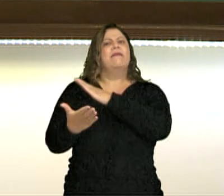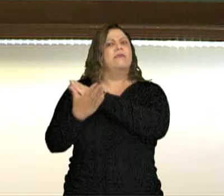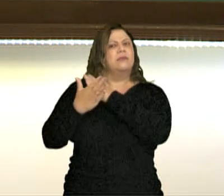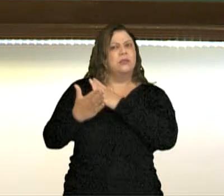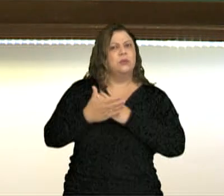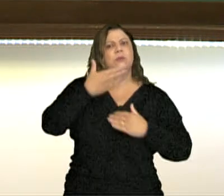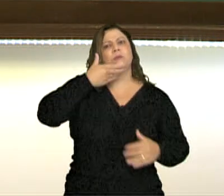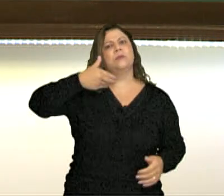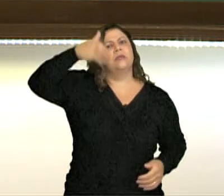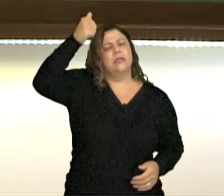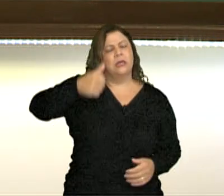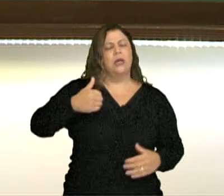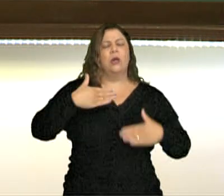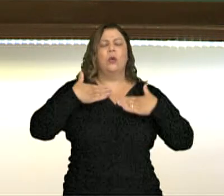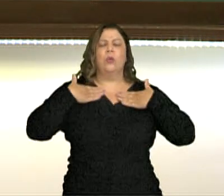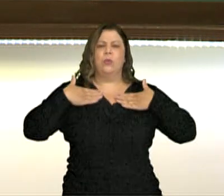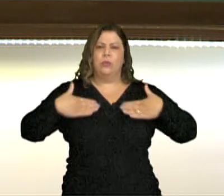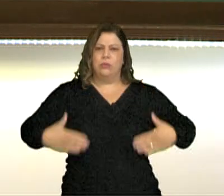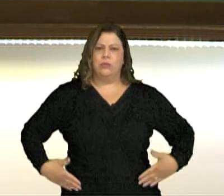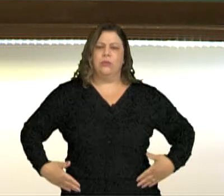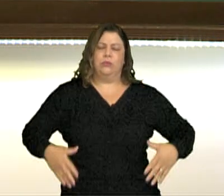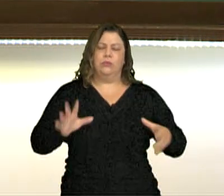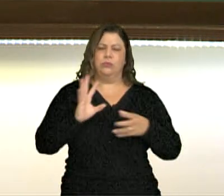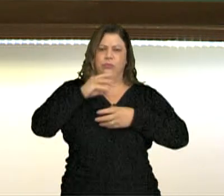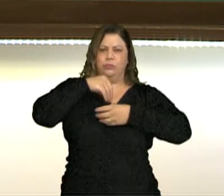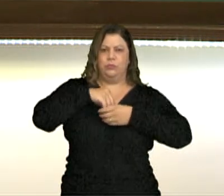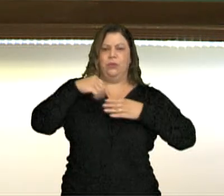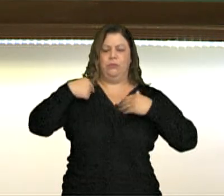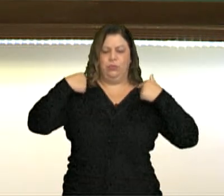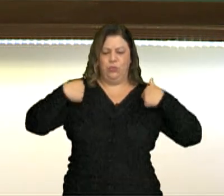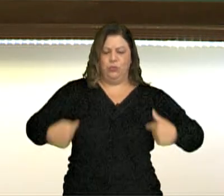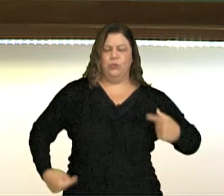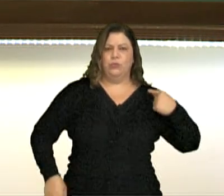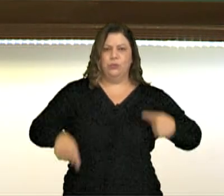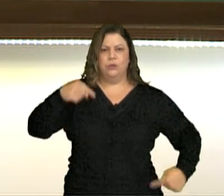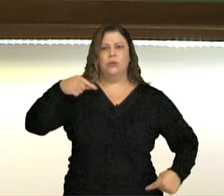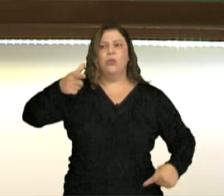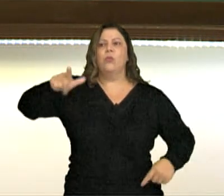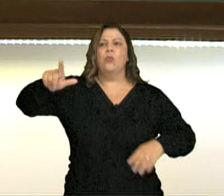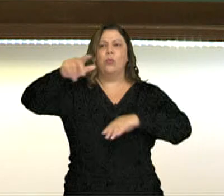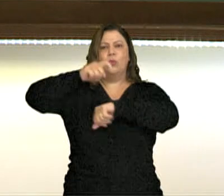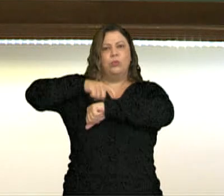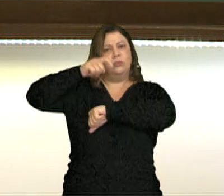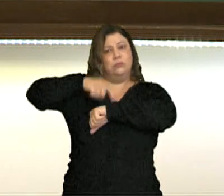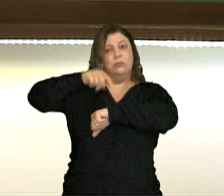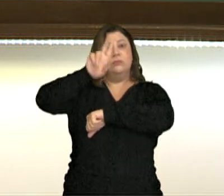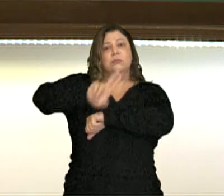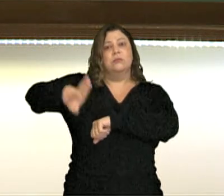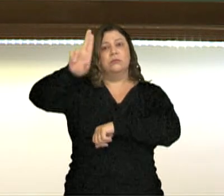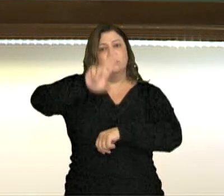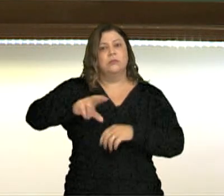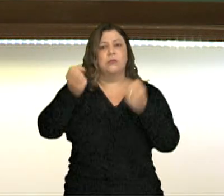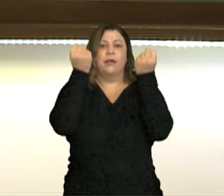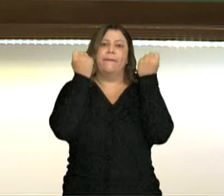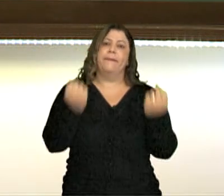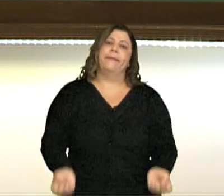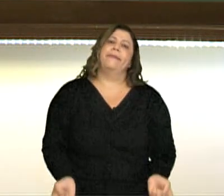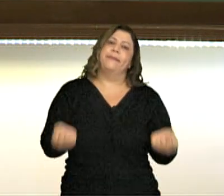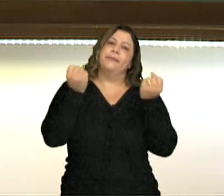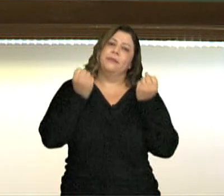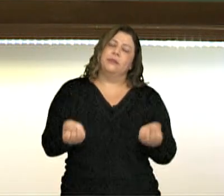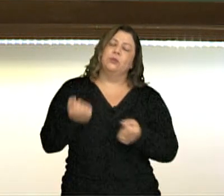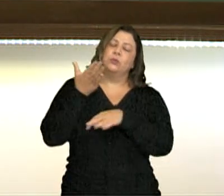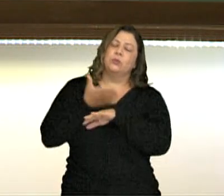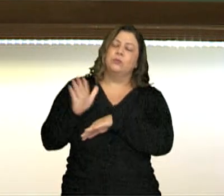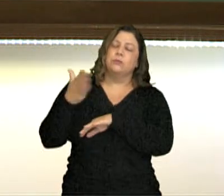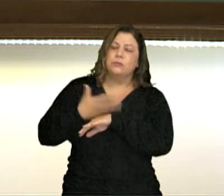na melhora, na manutenção ali da nossa composição corporal. Em alguns outros momentos, nós vamos utilizar pesos para essa prática